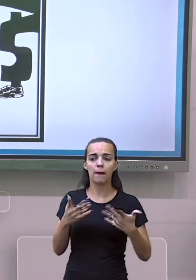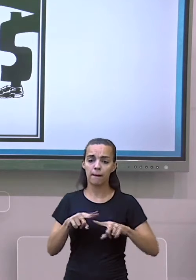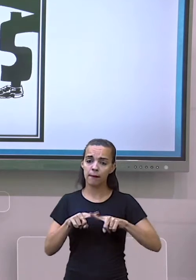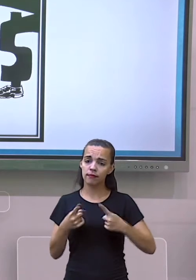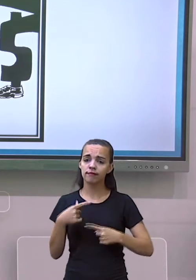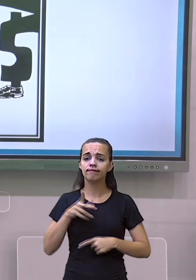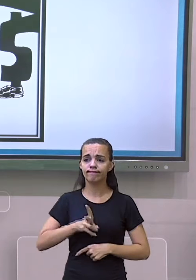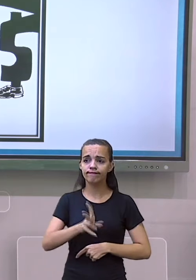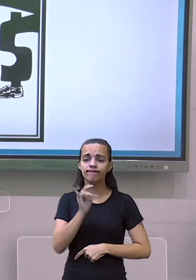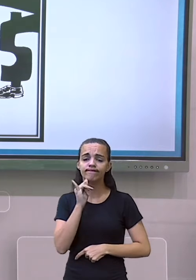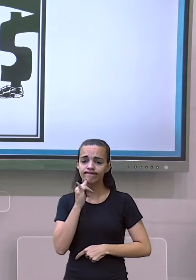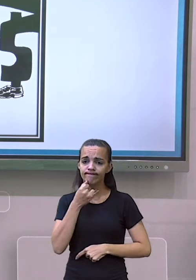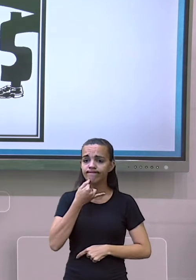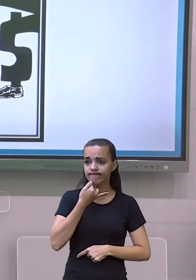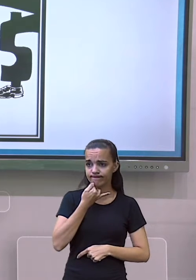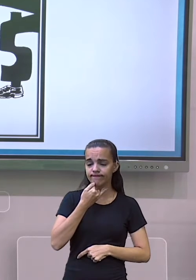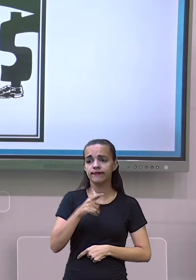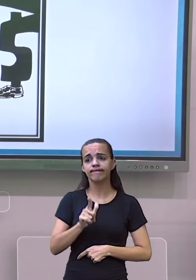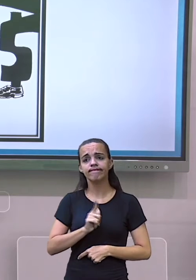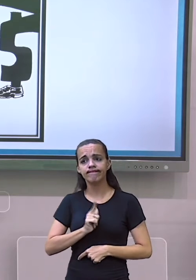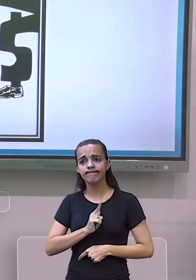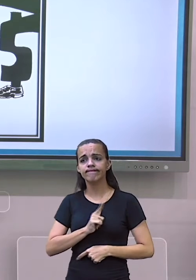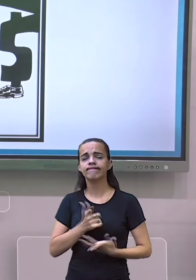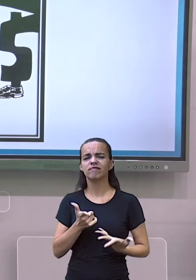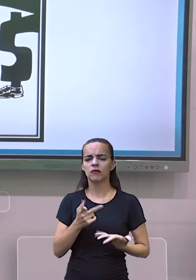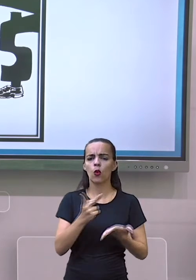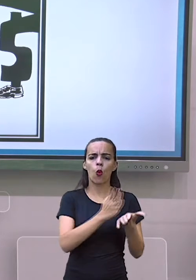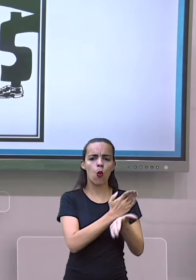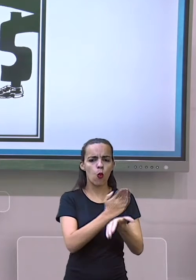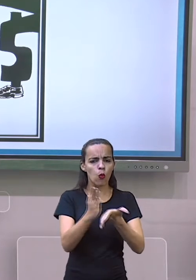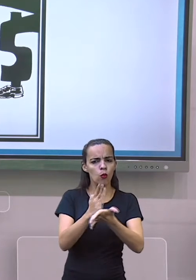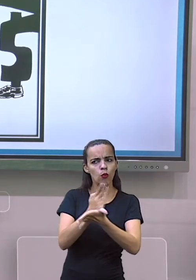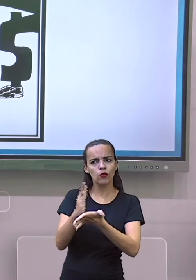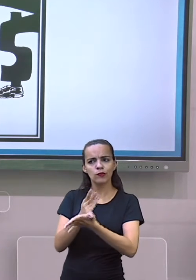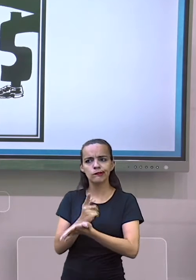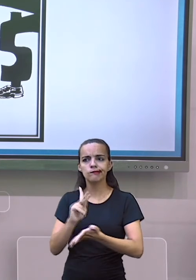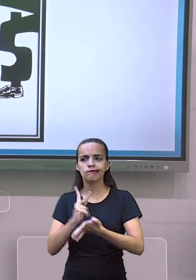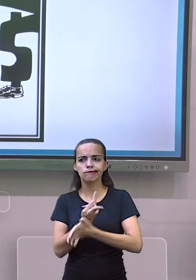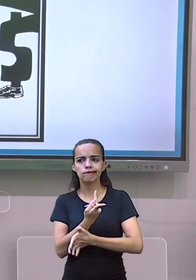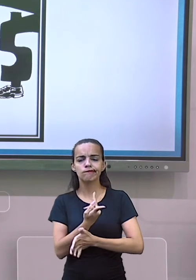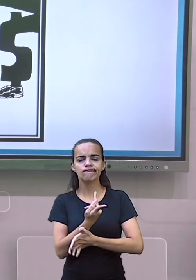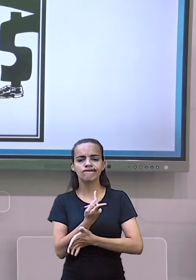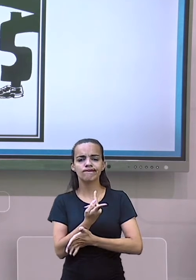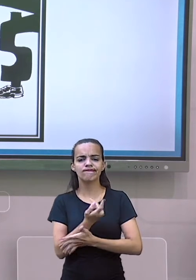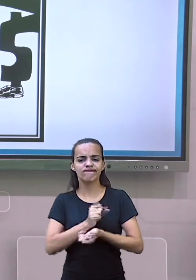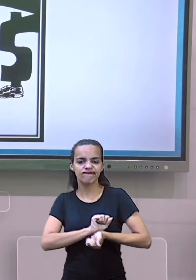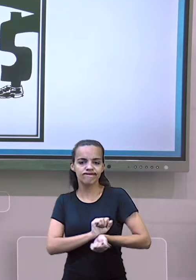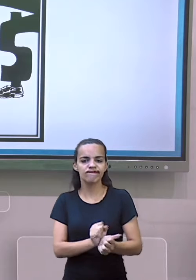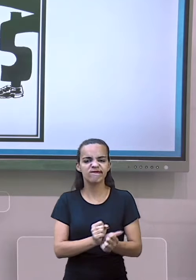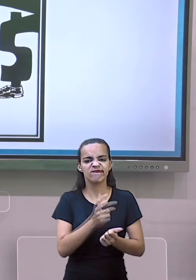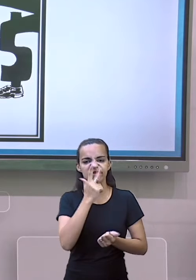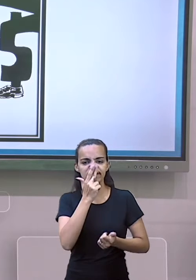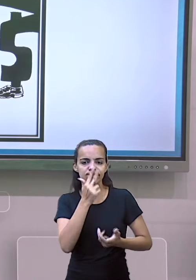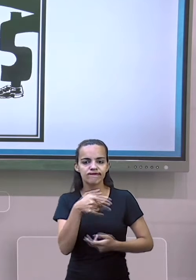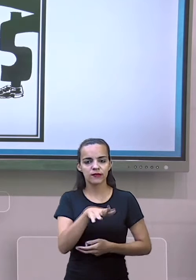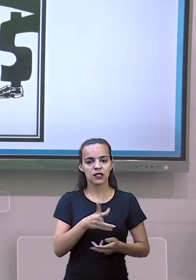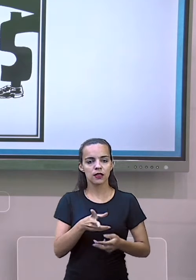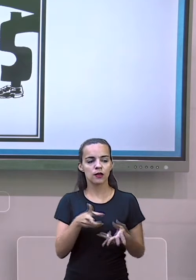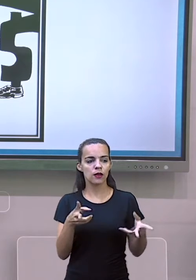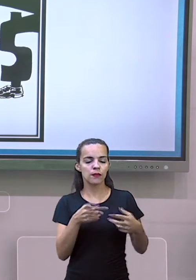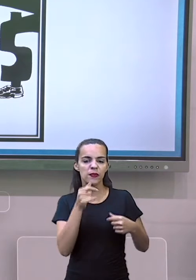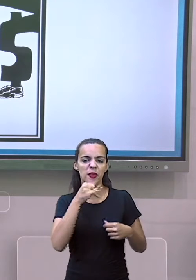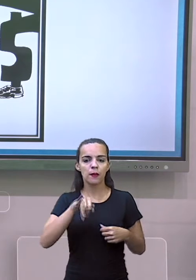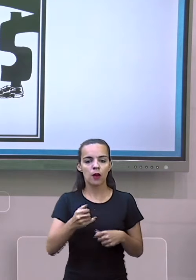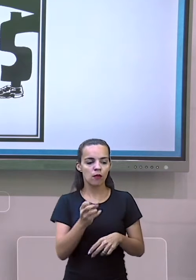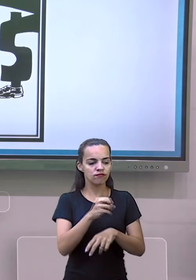infelizmente, nós vemos casos de trabalho exploração infantil, que não é nem trabalho infantil,